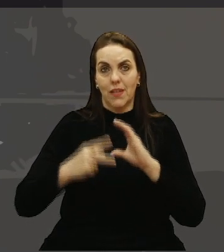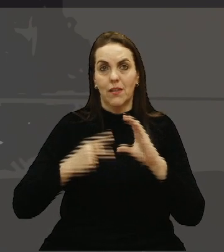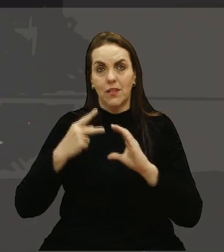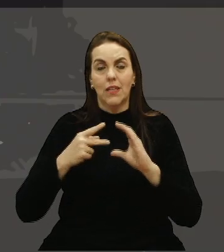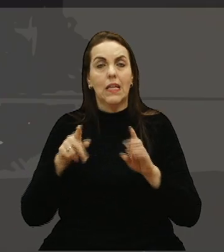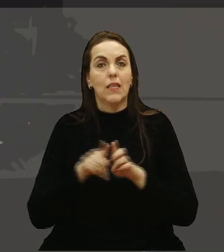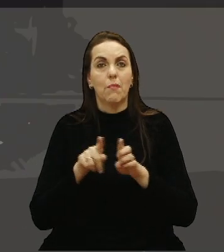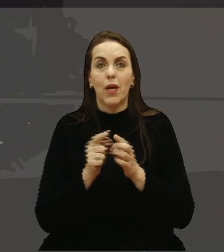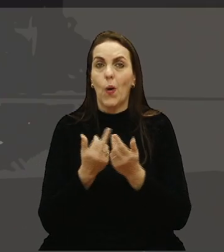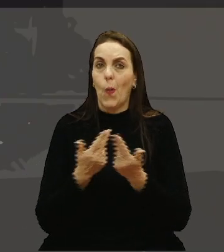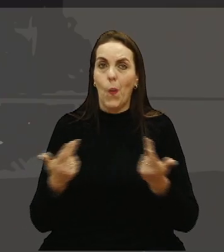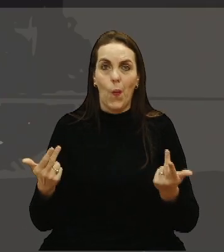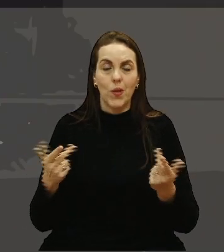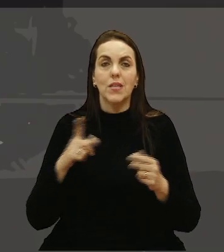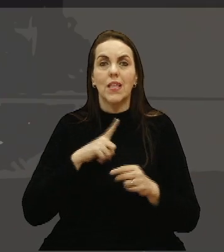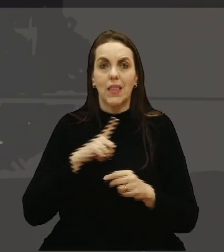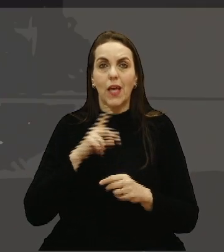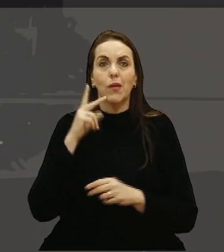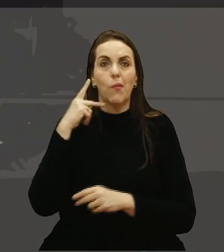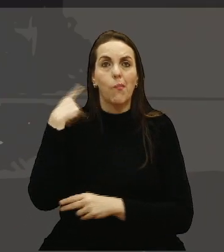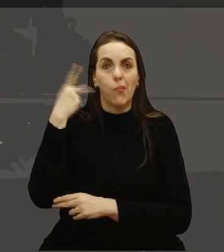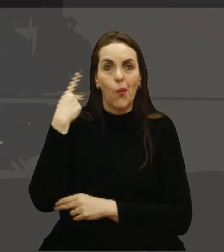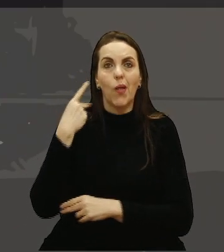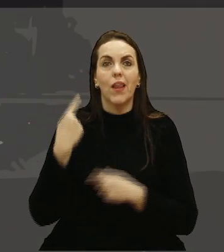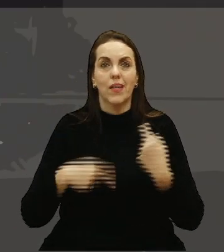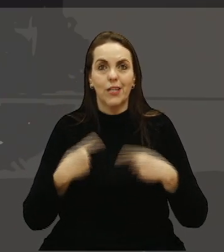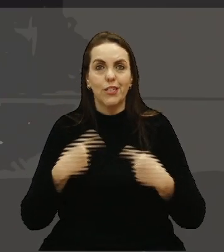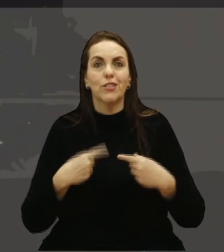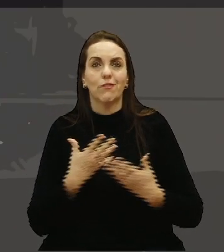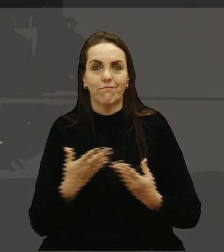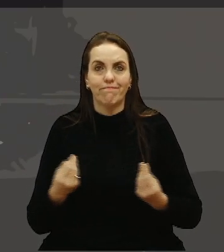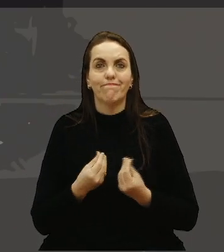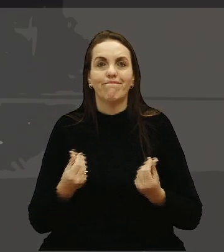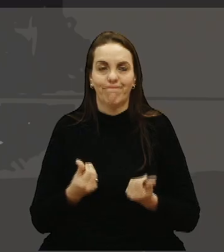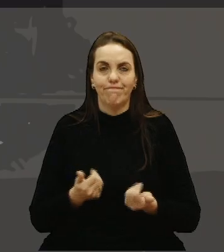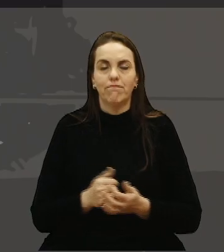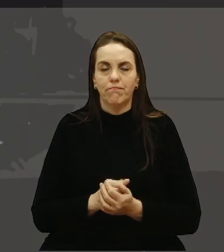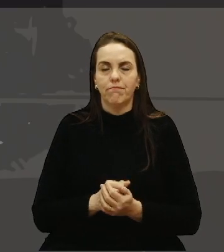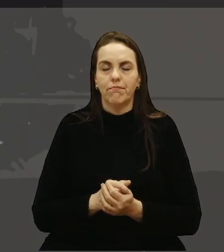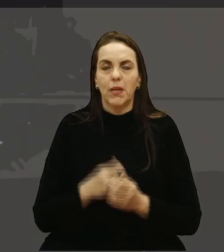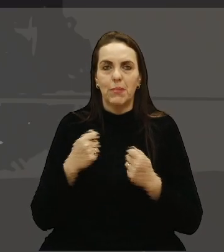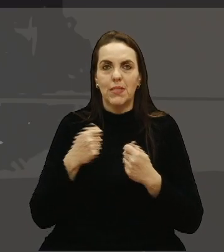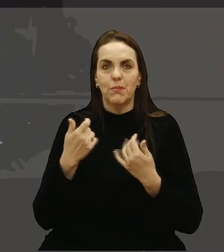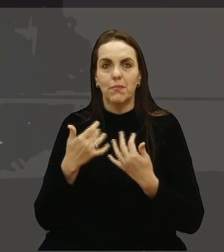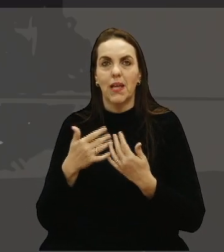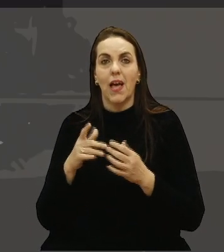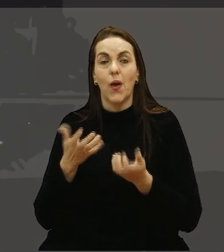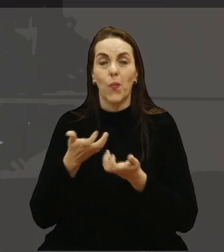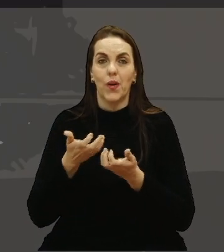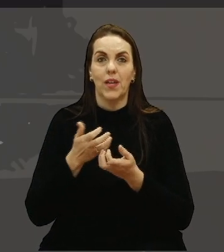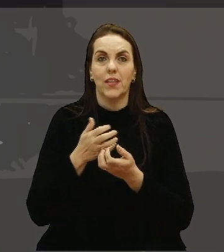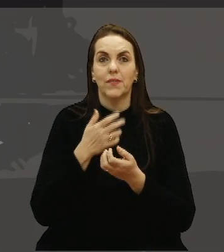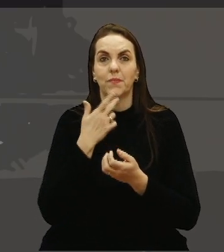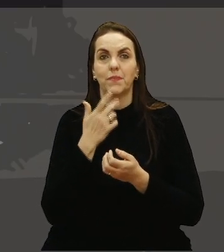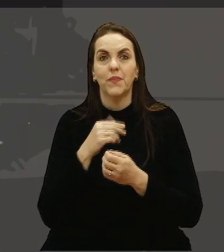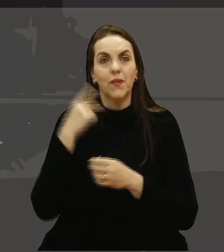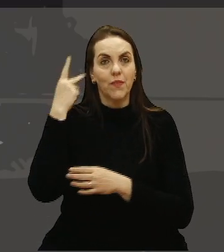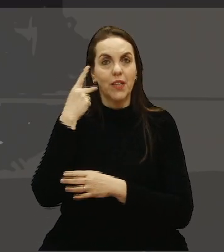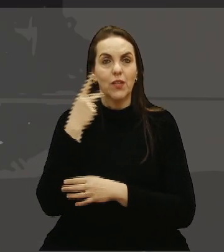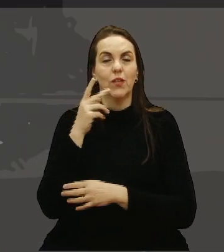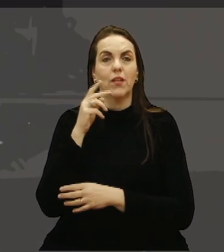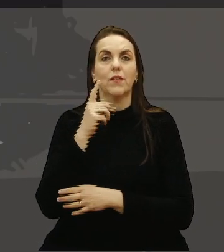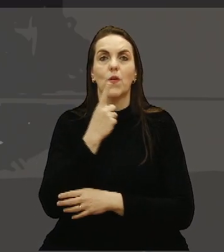coisas que têm o desgaste político também, nós precisamos falar. E eu queria aqui, então, dizer a vereadora Rose, a vereadora Daiane,